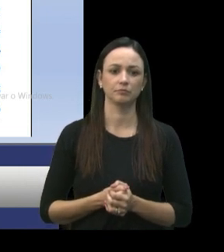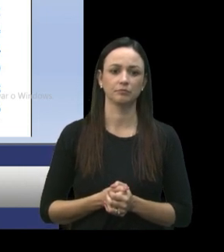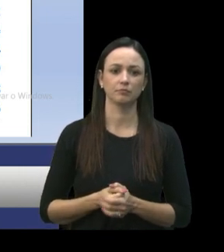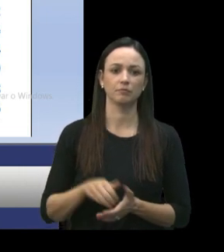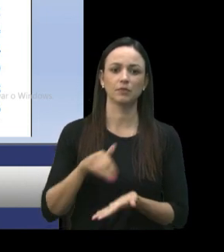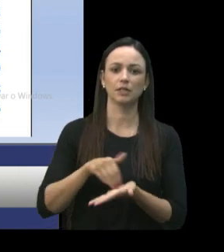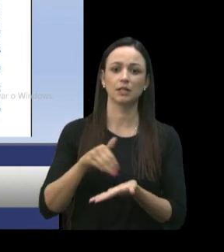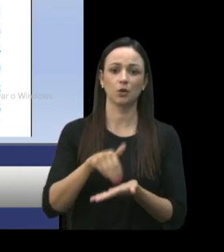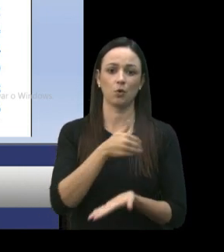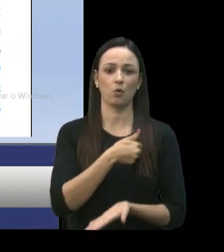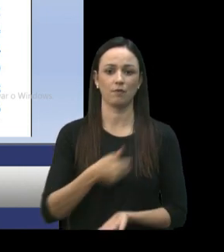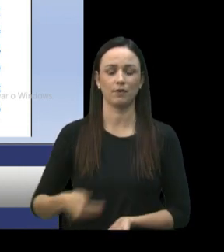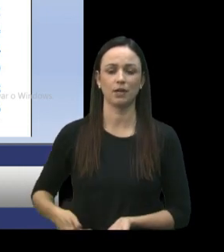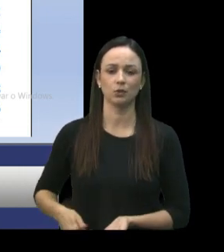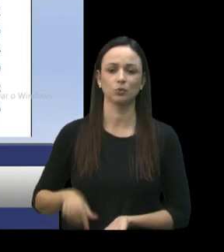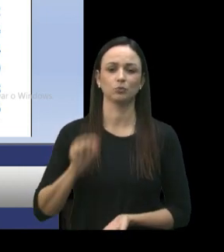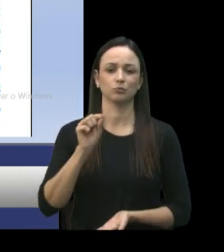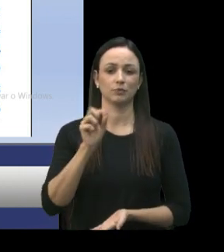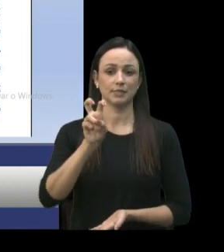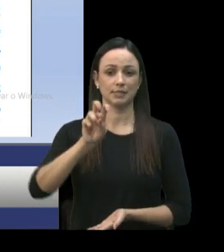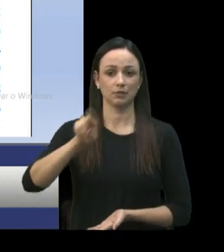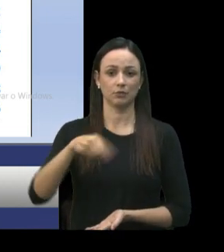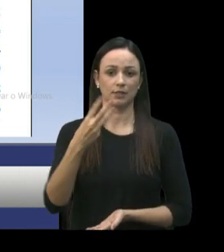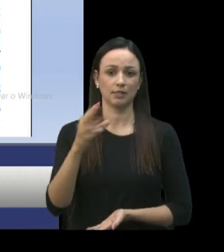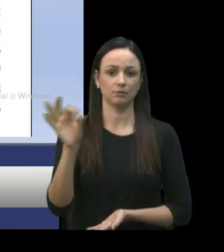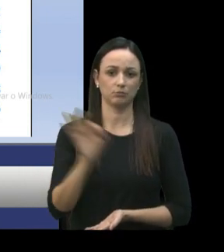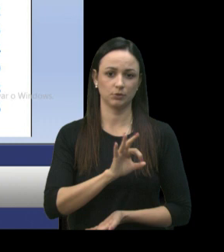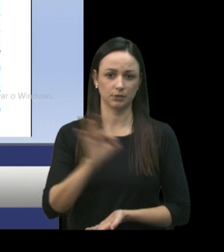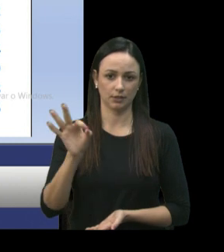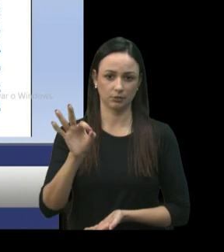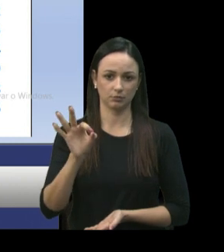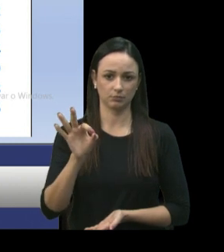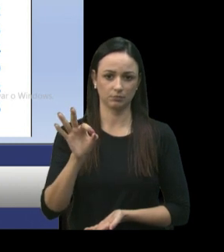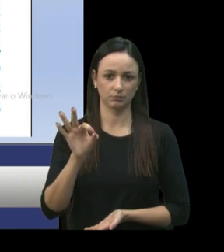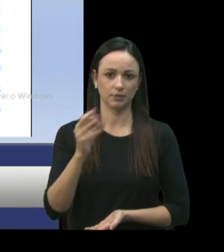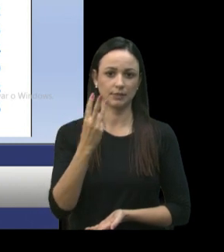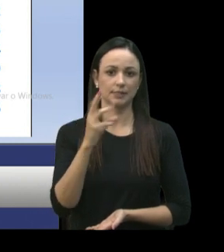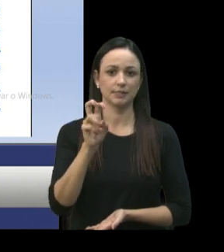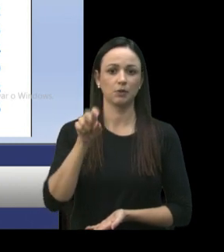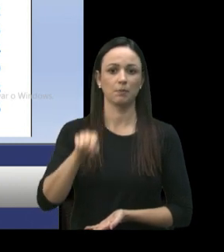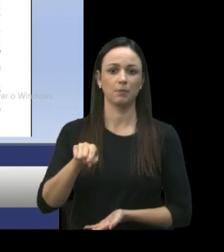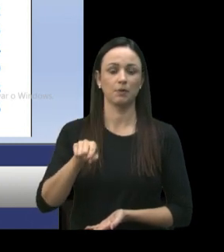Secretaria de Governo, corresponde a 5,3%,